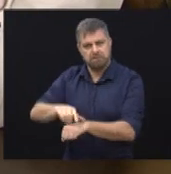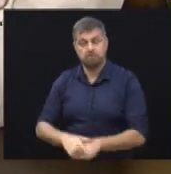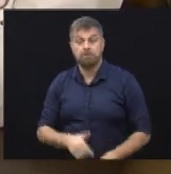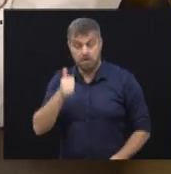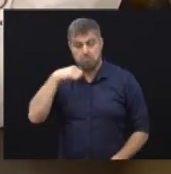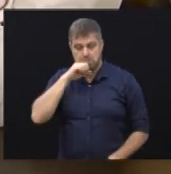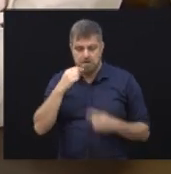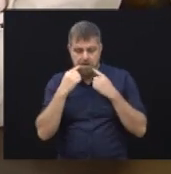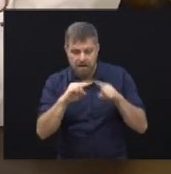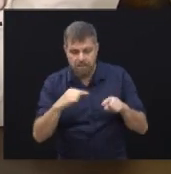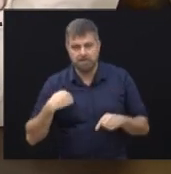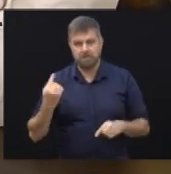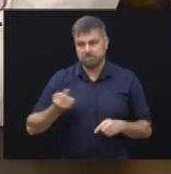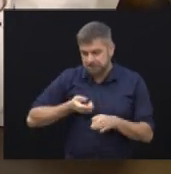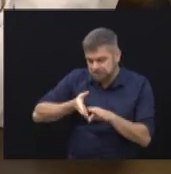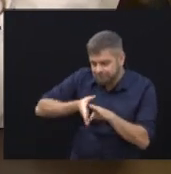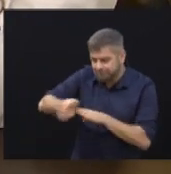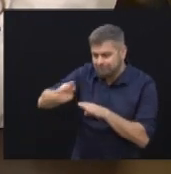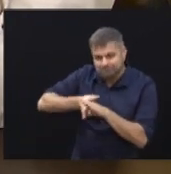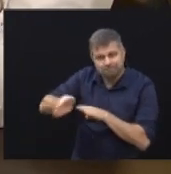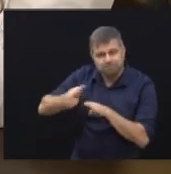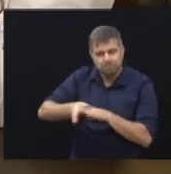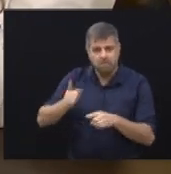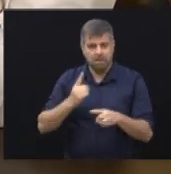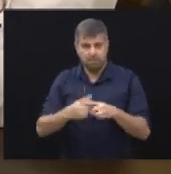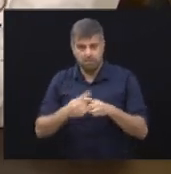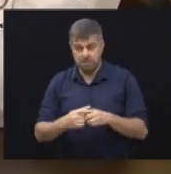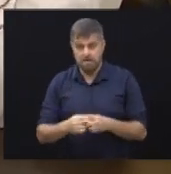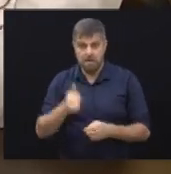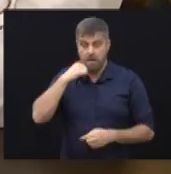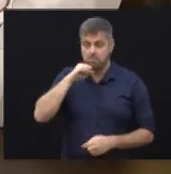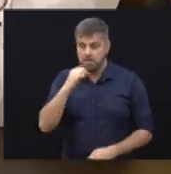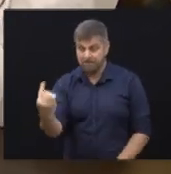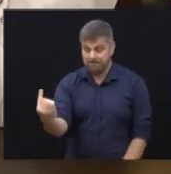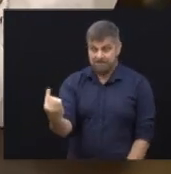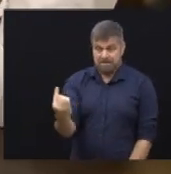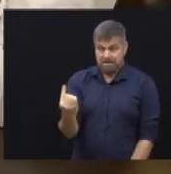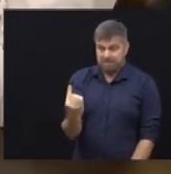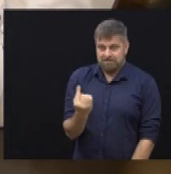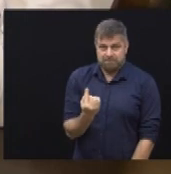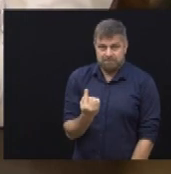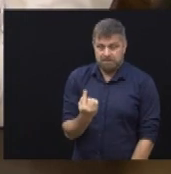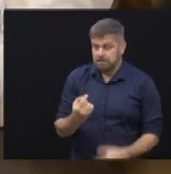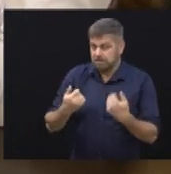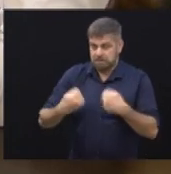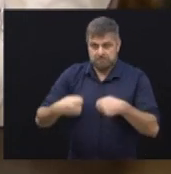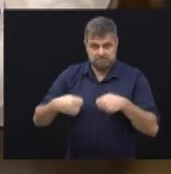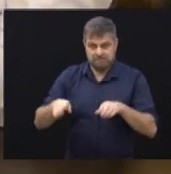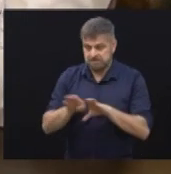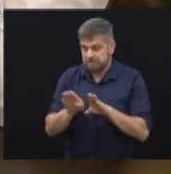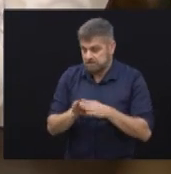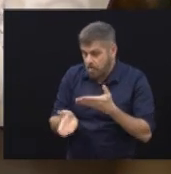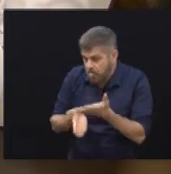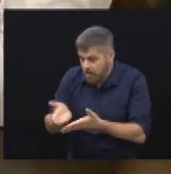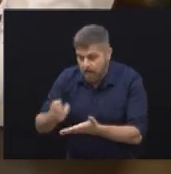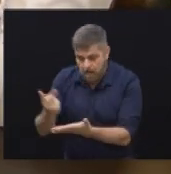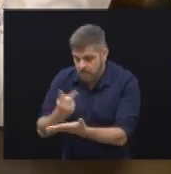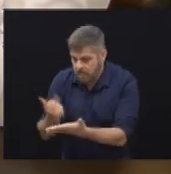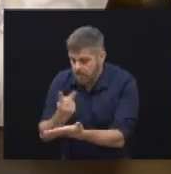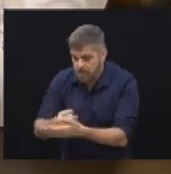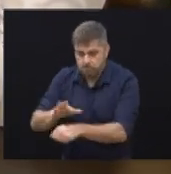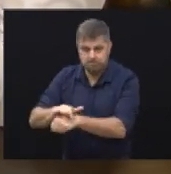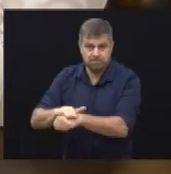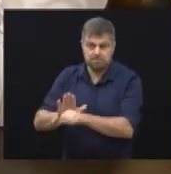mais? A gente também auxilia nisso, porque às vezes muita gente chega ao consultório sem necessariamente ter